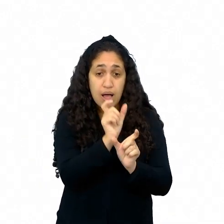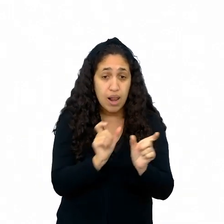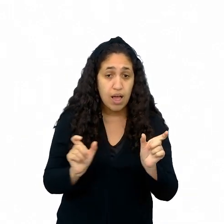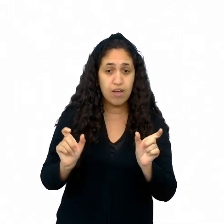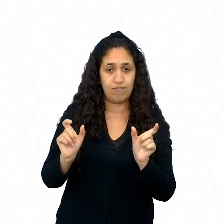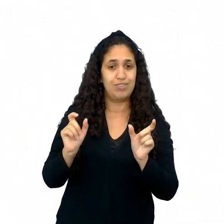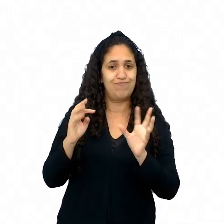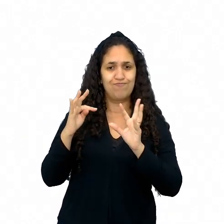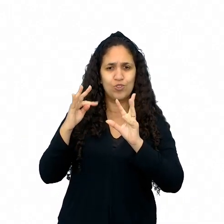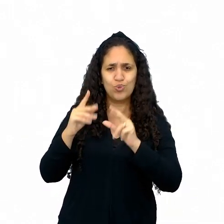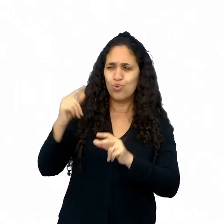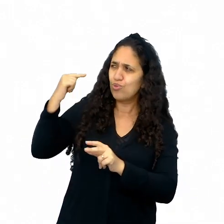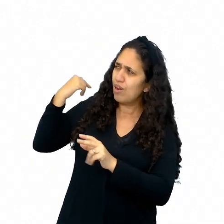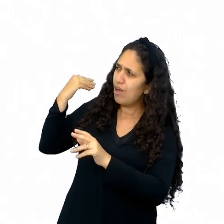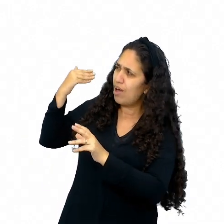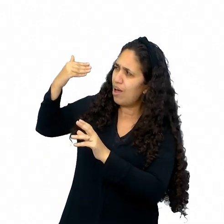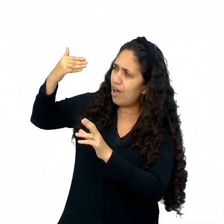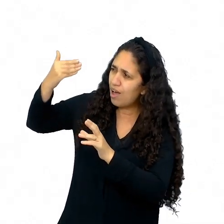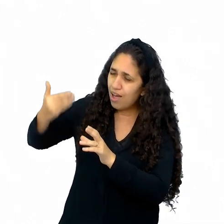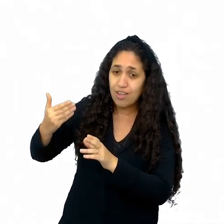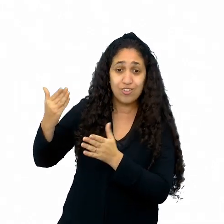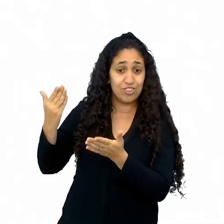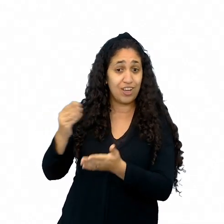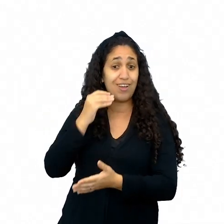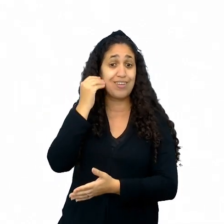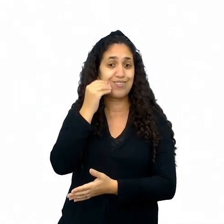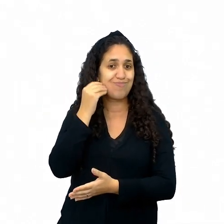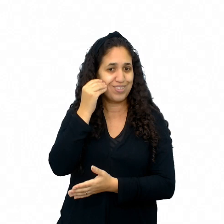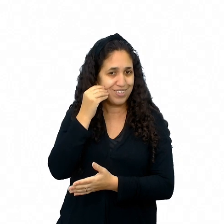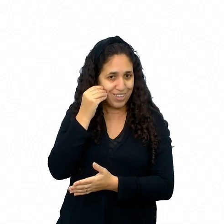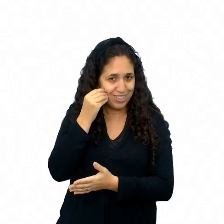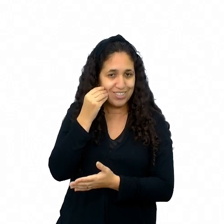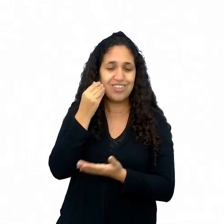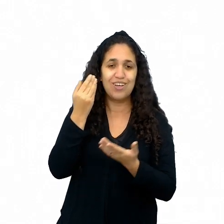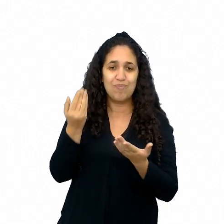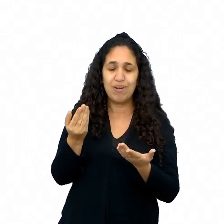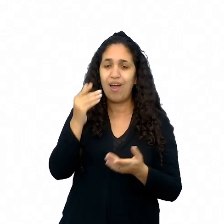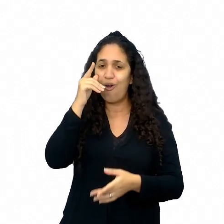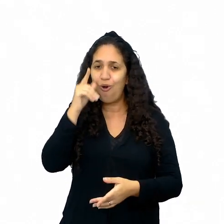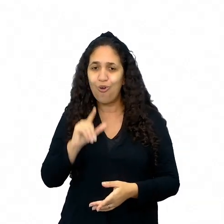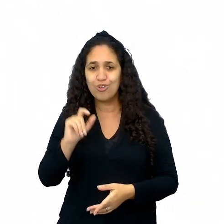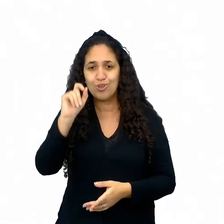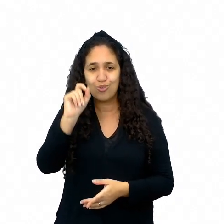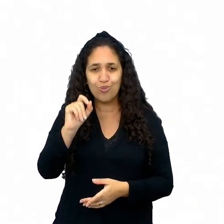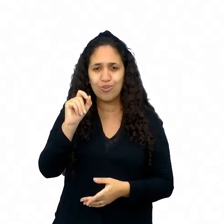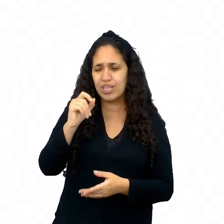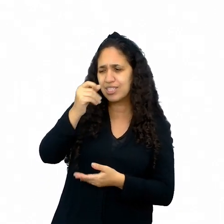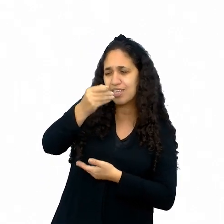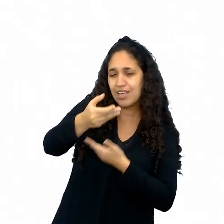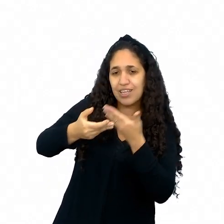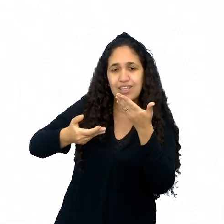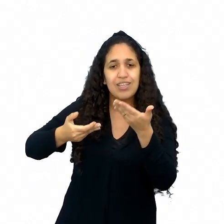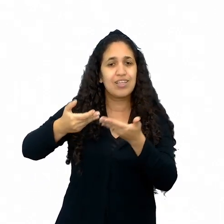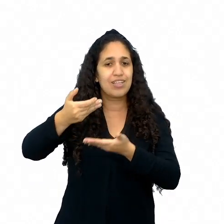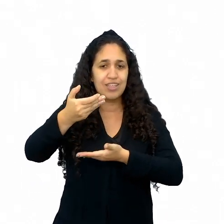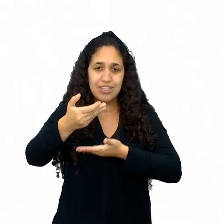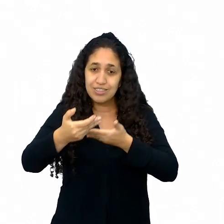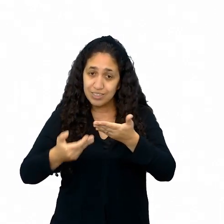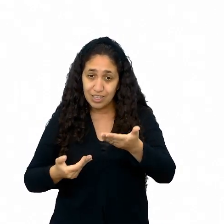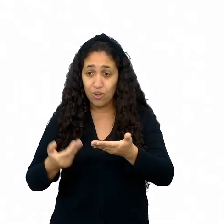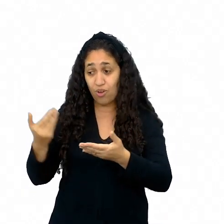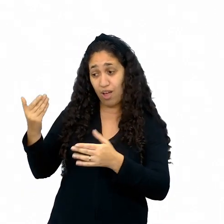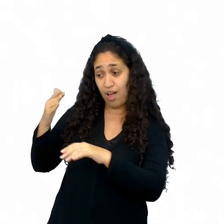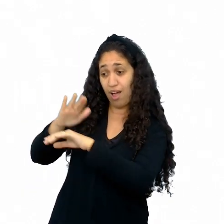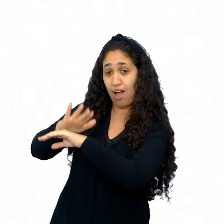o conhecimento de mundo que ele tem, não é? Para que ele consiga fazer essa interação entre a